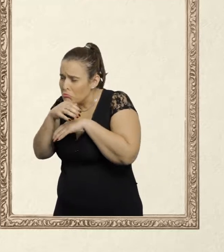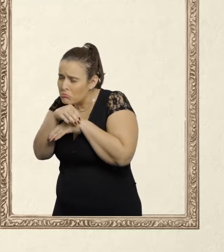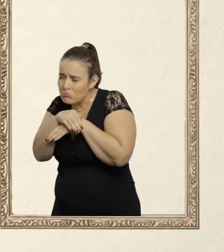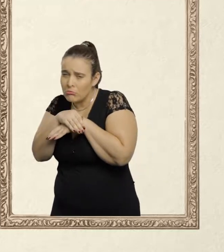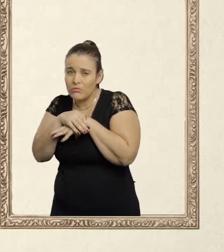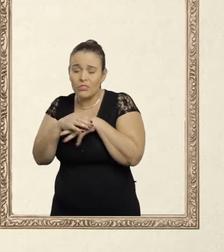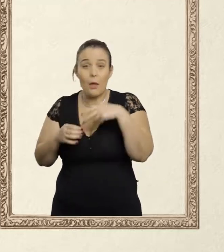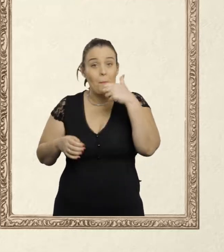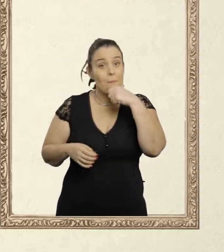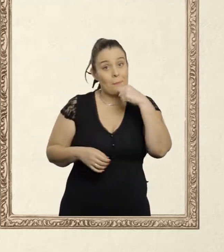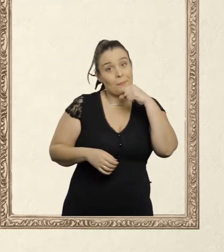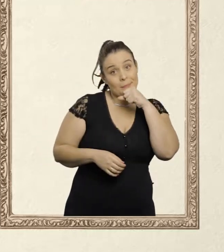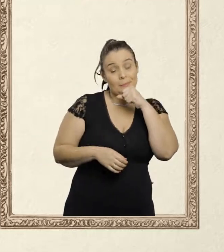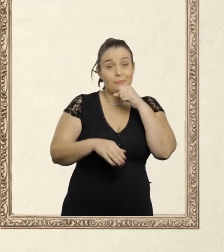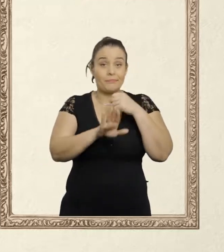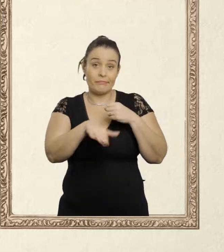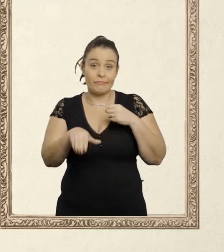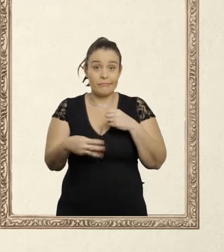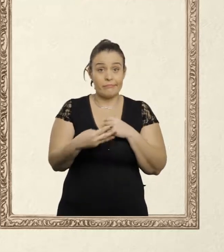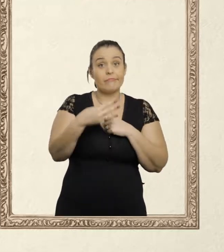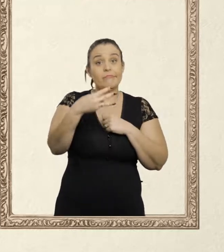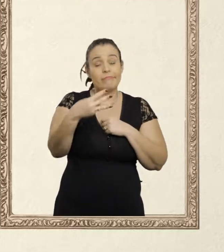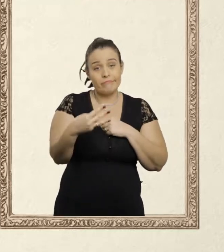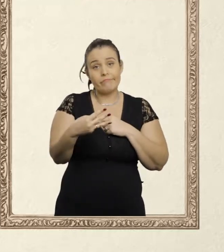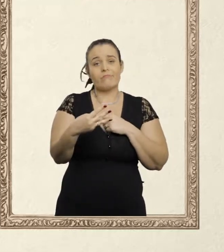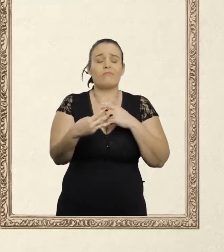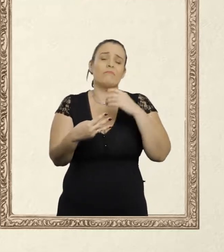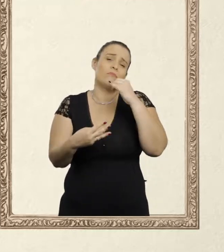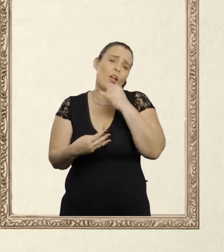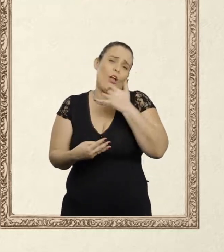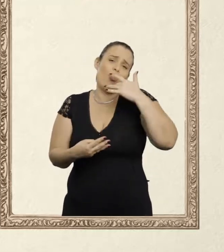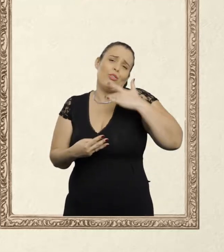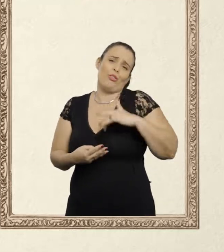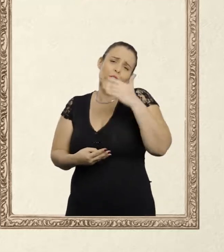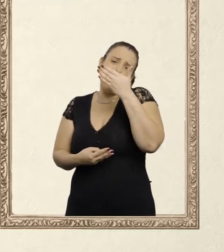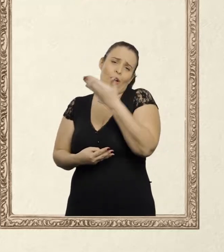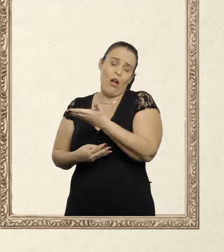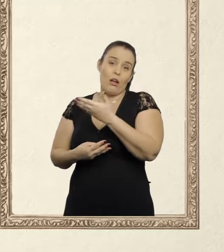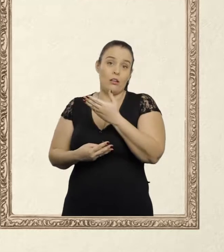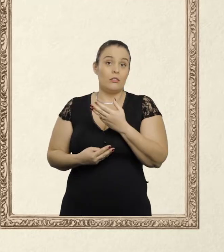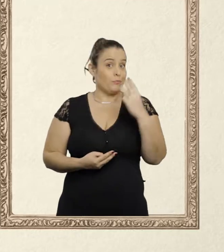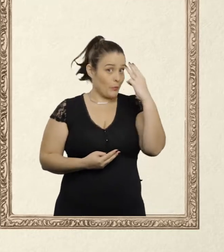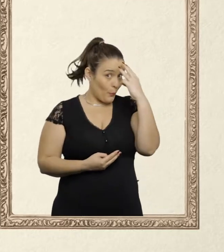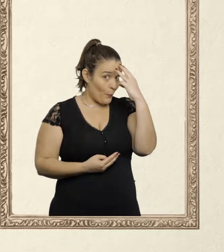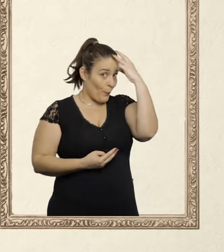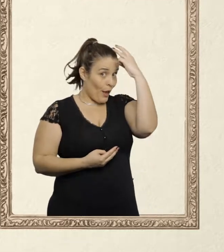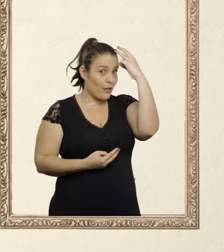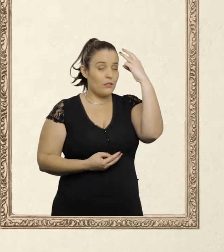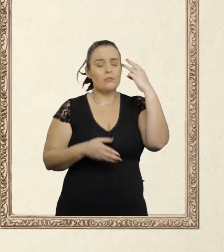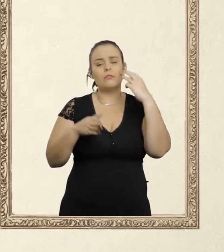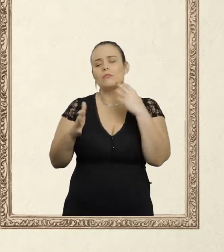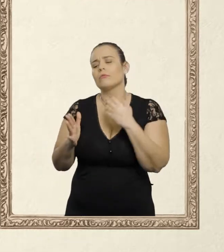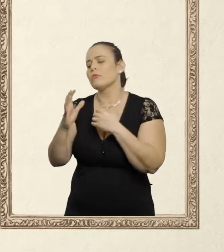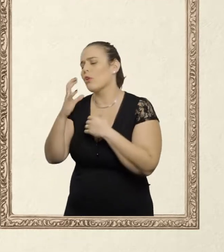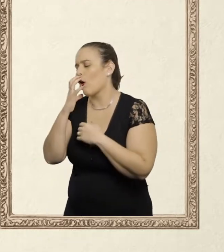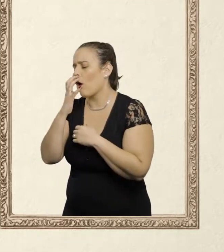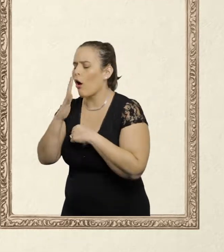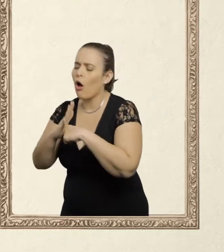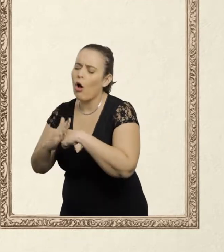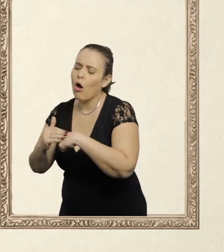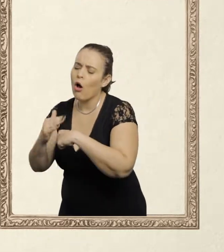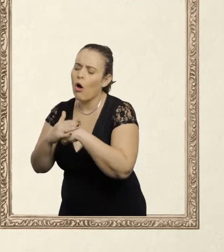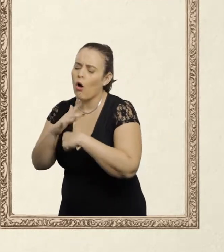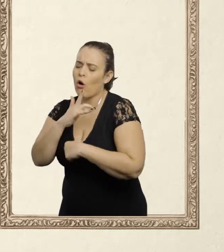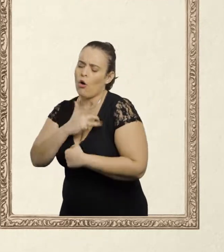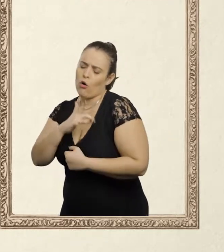Darling e as crianças ficaram com dó da Naná. Wendy correu para abraçar a cachorra. O Sr. Darling não gostou